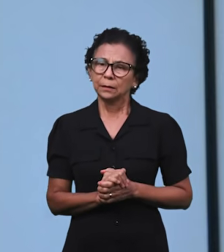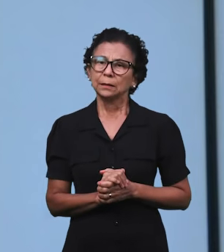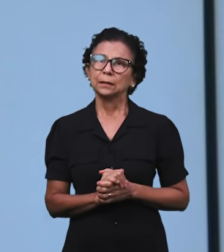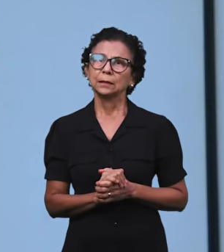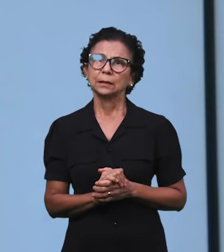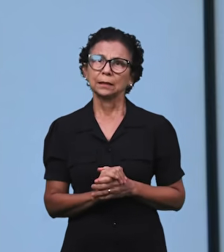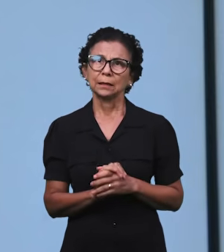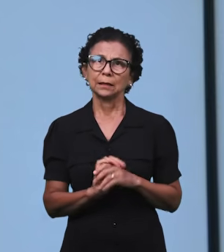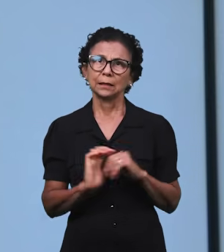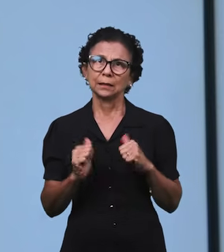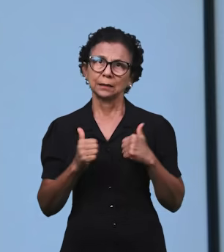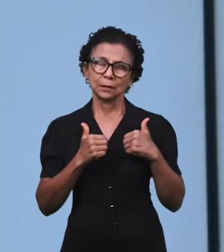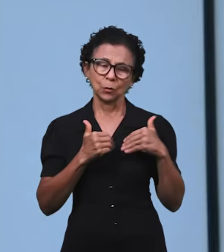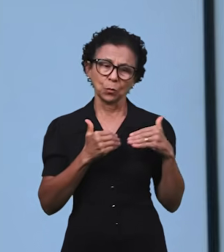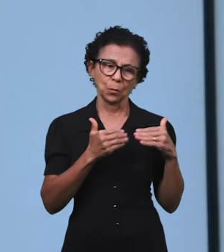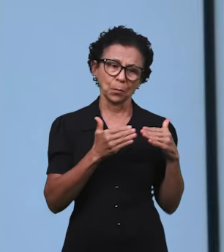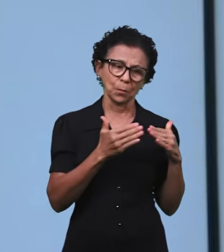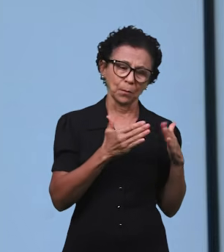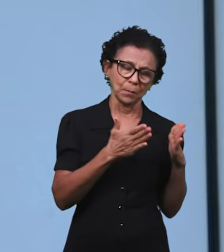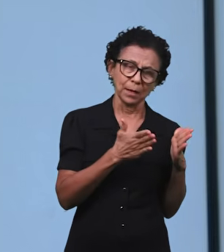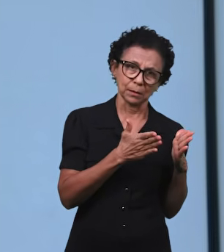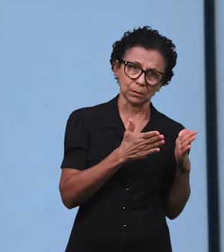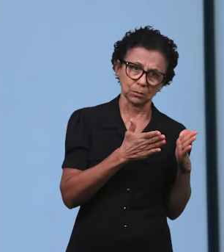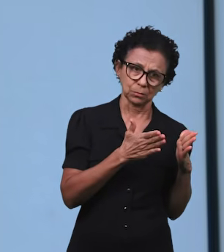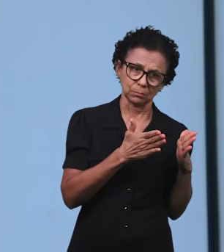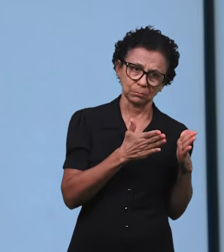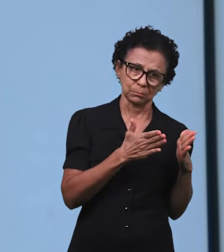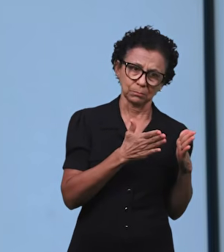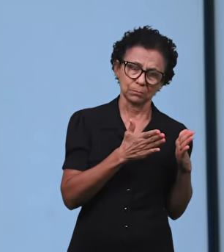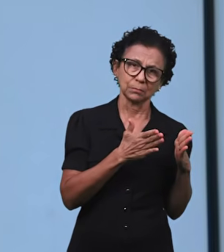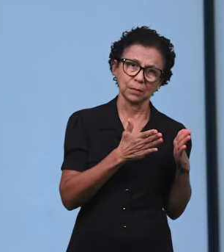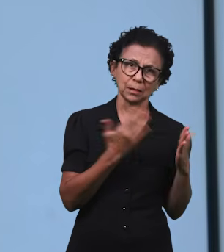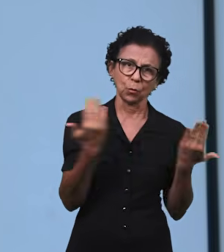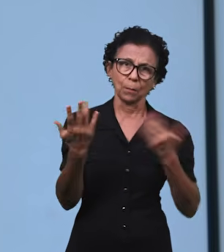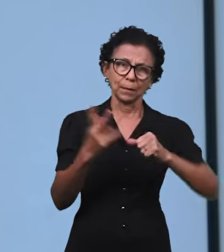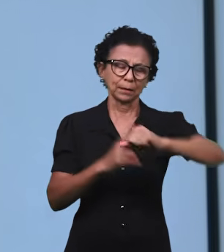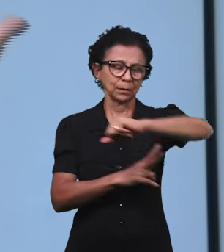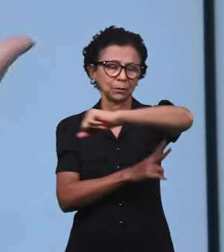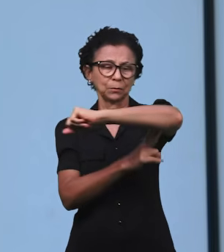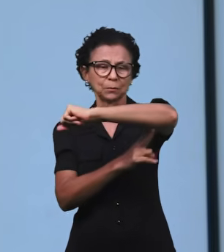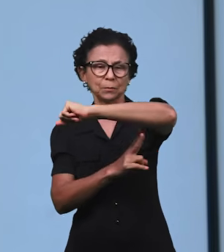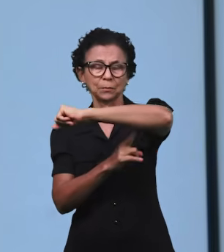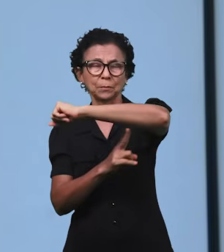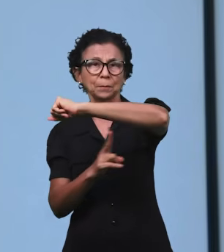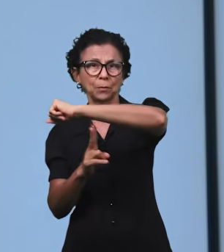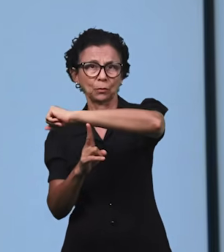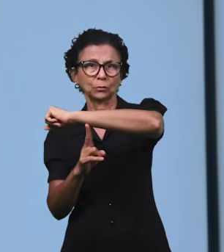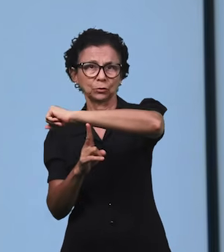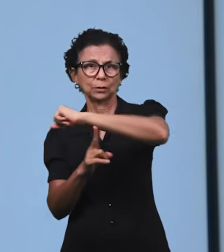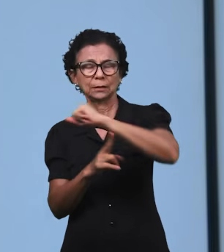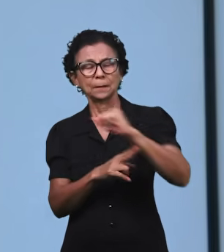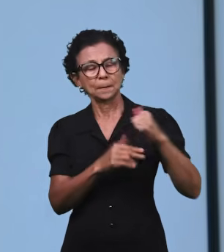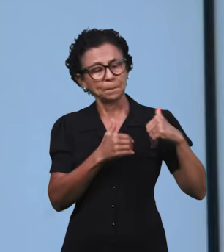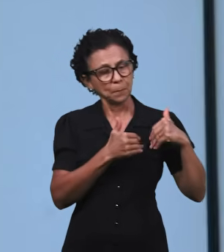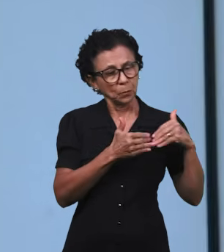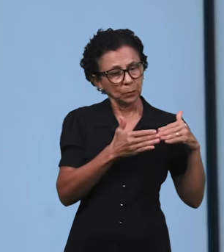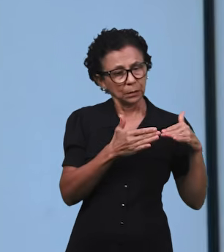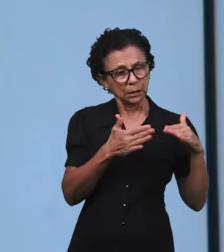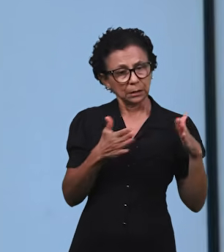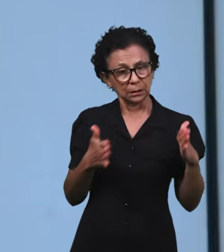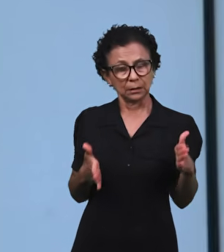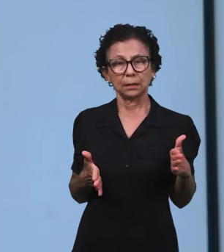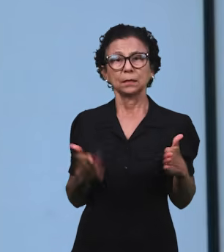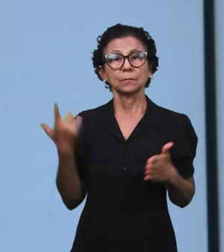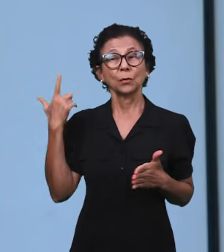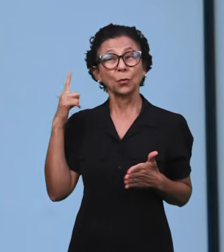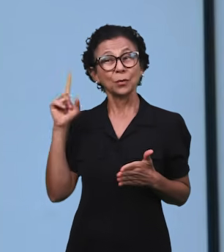Ela tem início, né? E a gente tem que atravessar. Para ir para o paciente, como a Sandra falou,